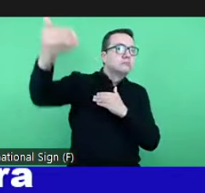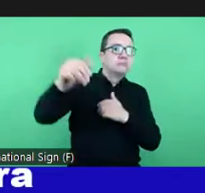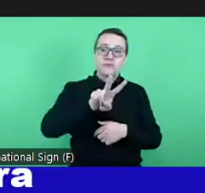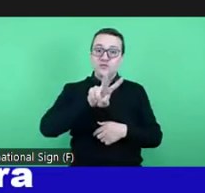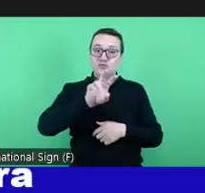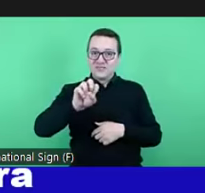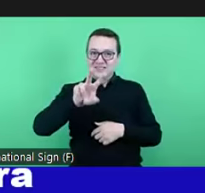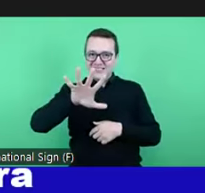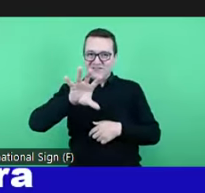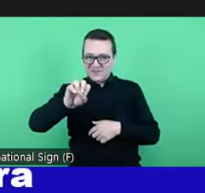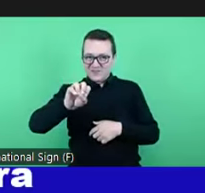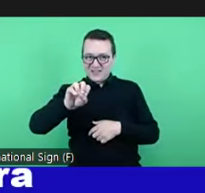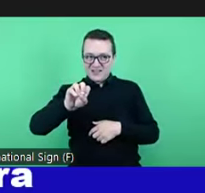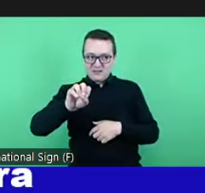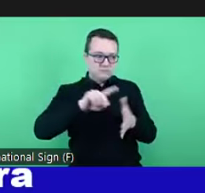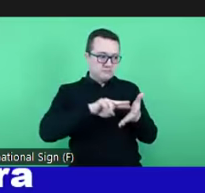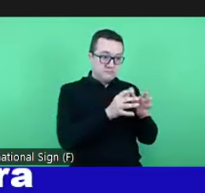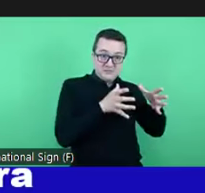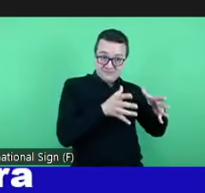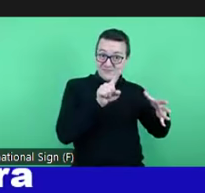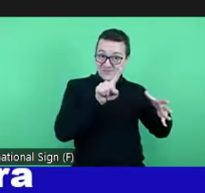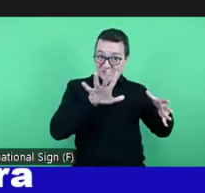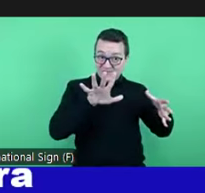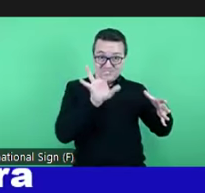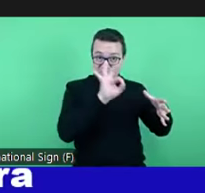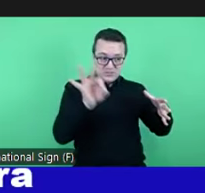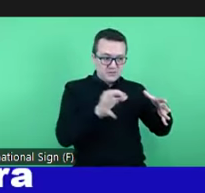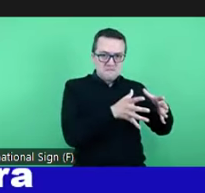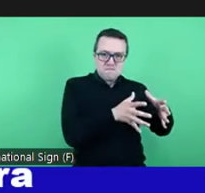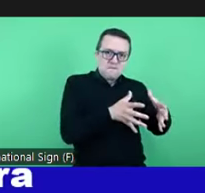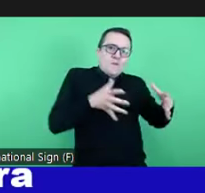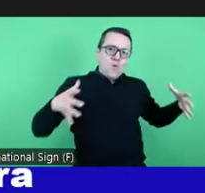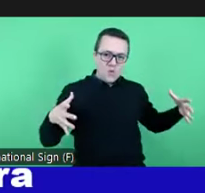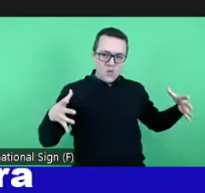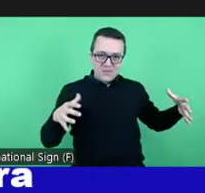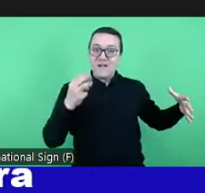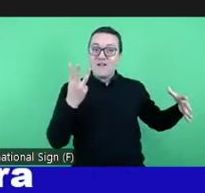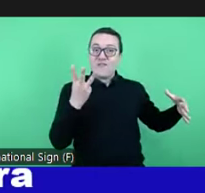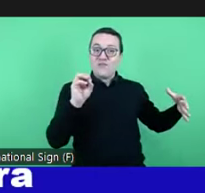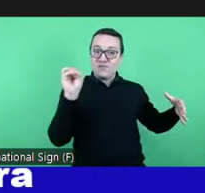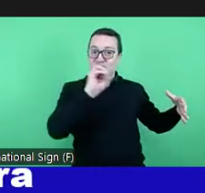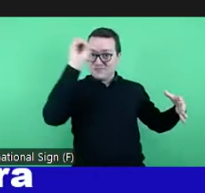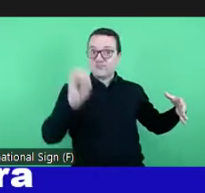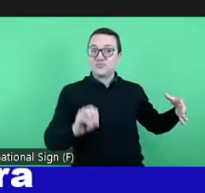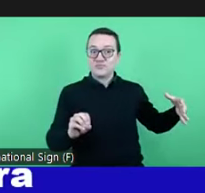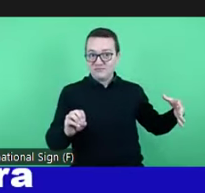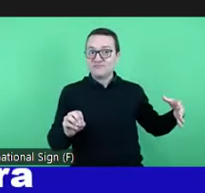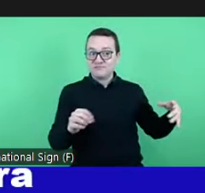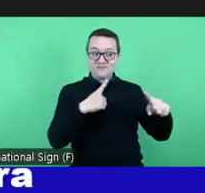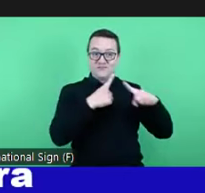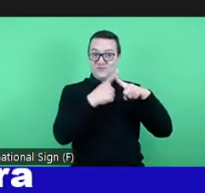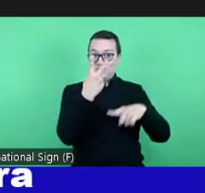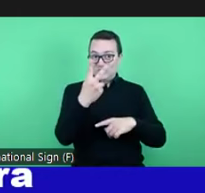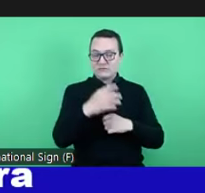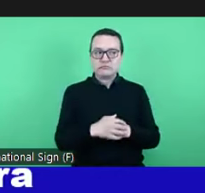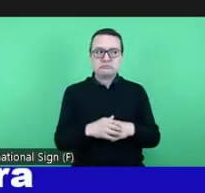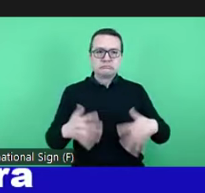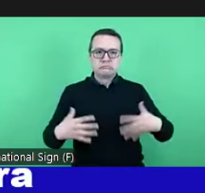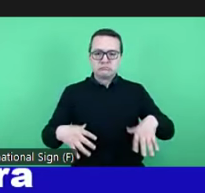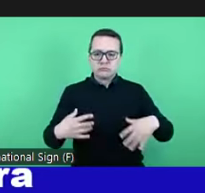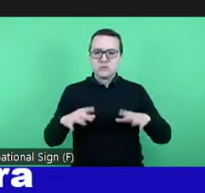da 60 years população, ou old, seja, vai and by dobrar esse número. 2050, No mundo, com 30% of our 2,2 bilhões population de will be above pessoas that que threshold.